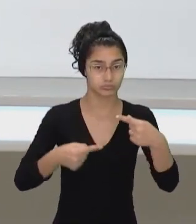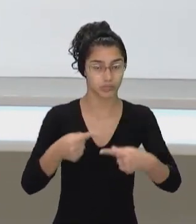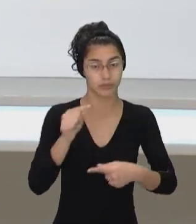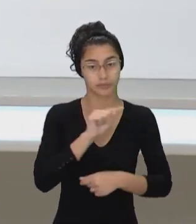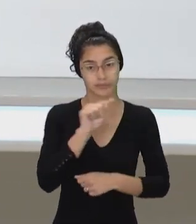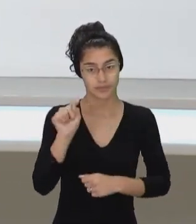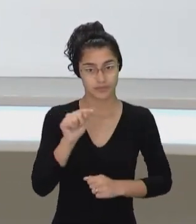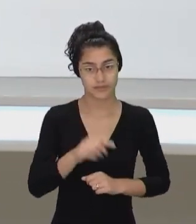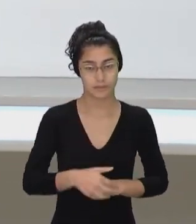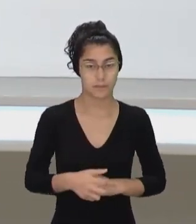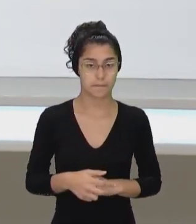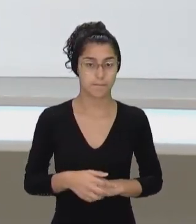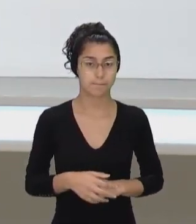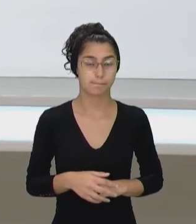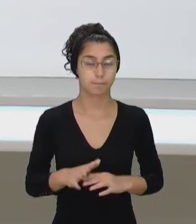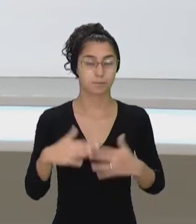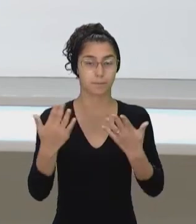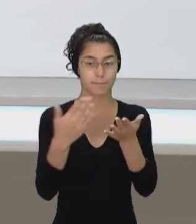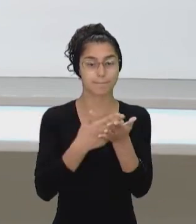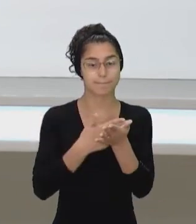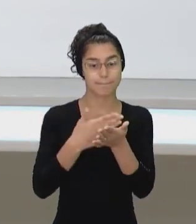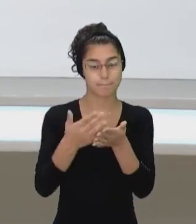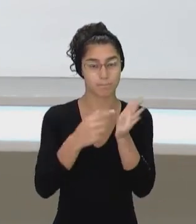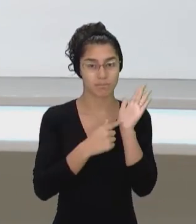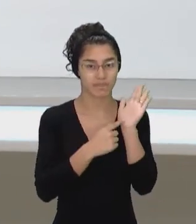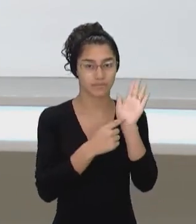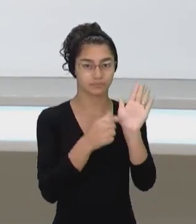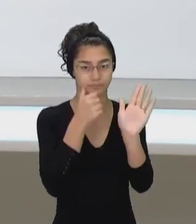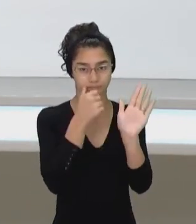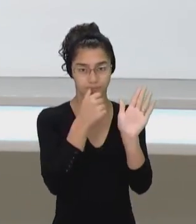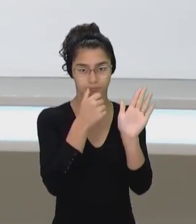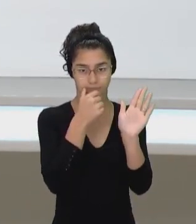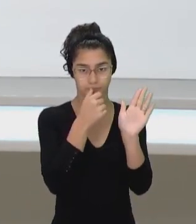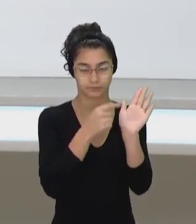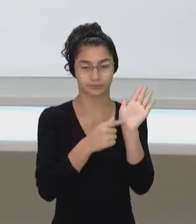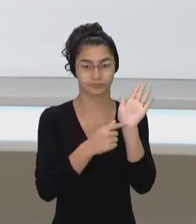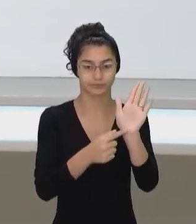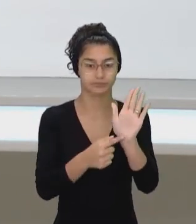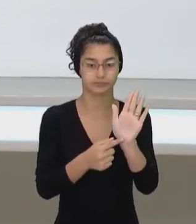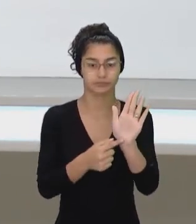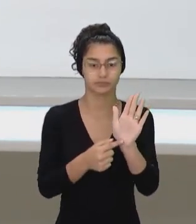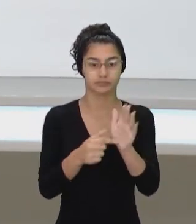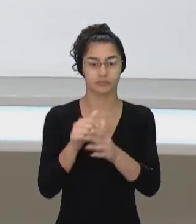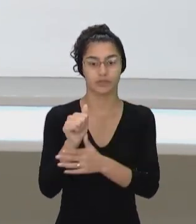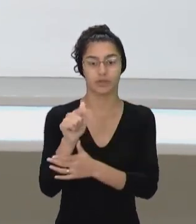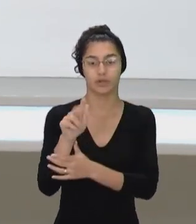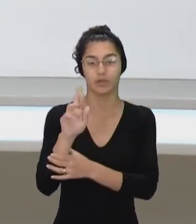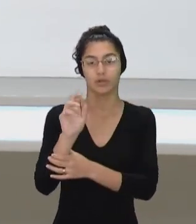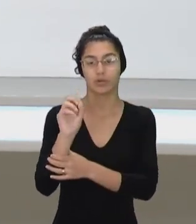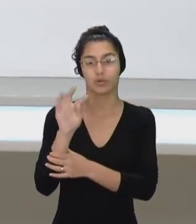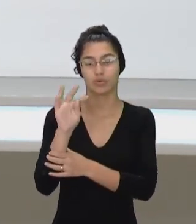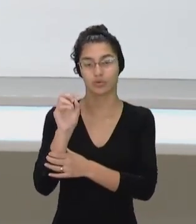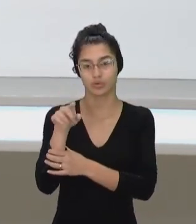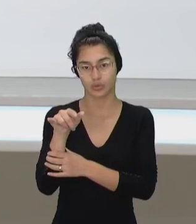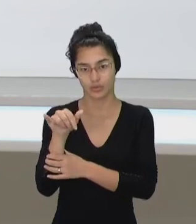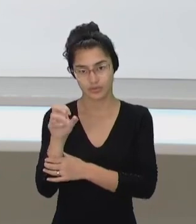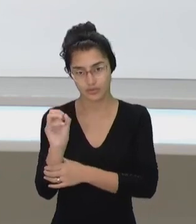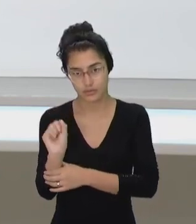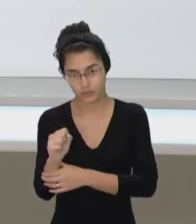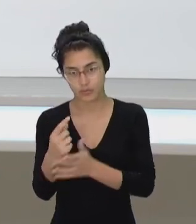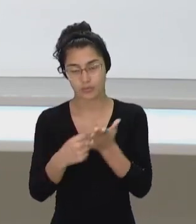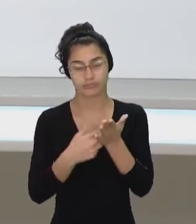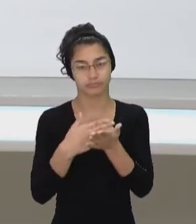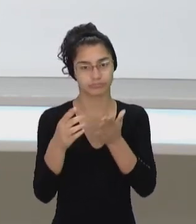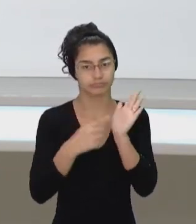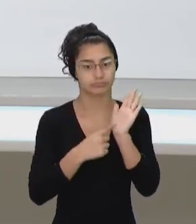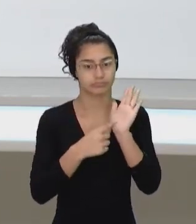para vocês. Então, eu comecei apresentando lá a questão dos agrotóxicos, então a gente começou